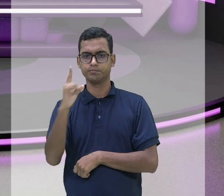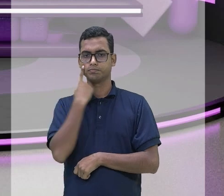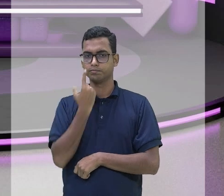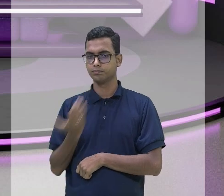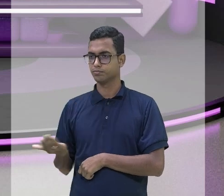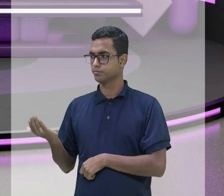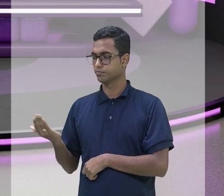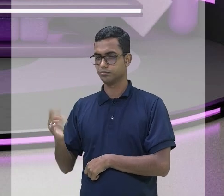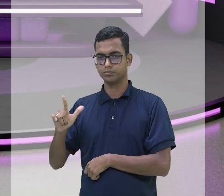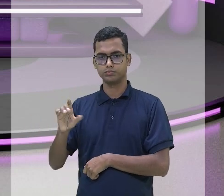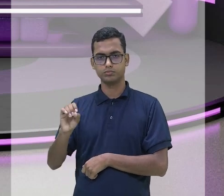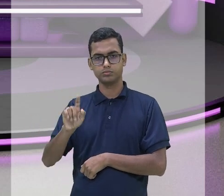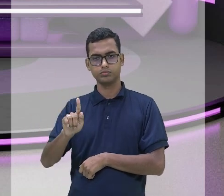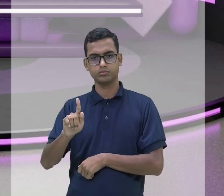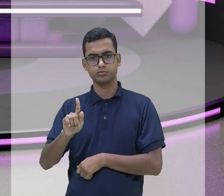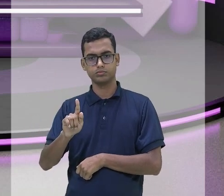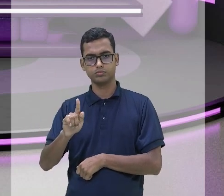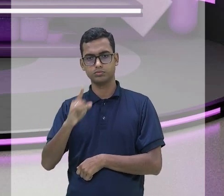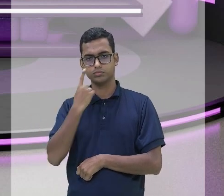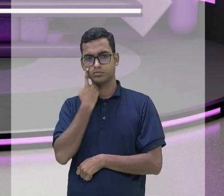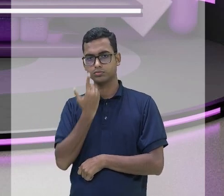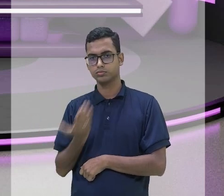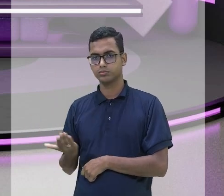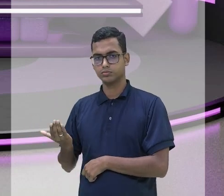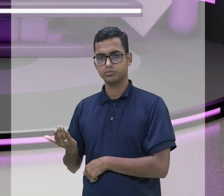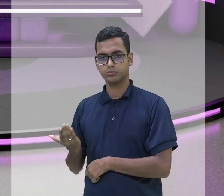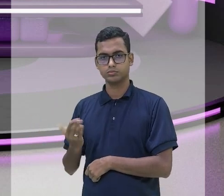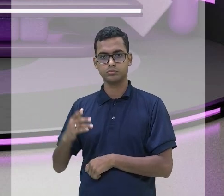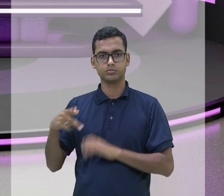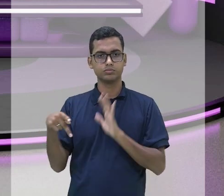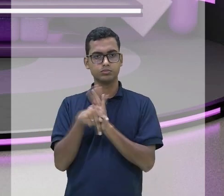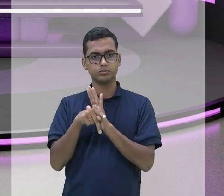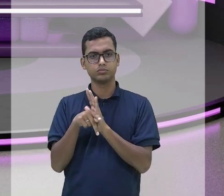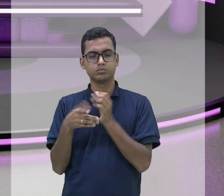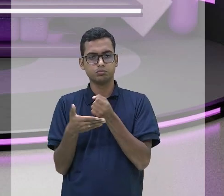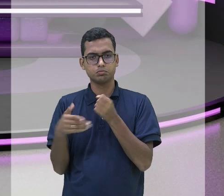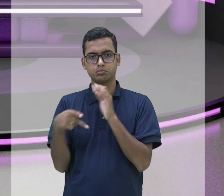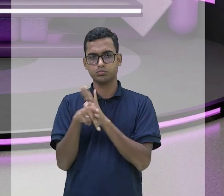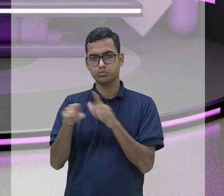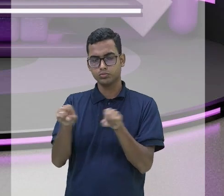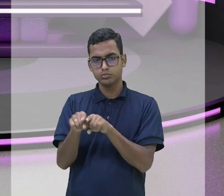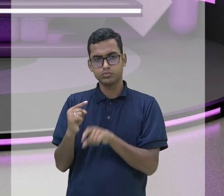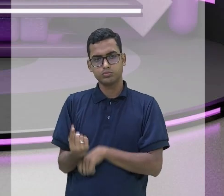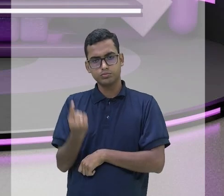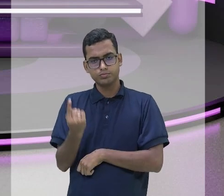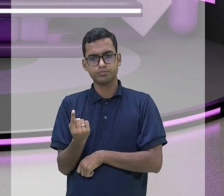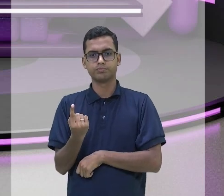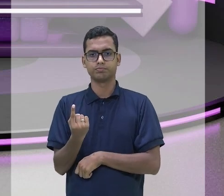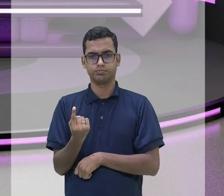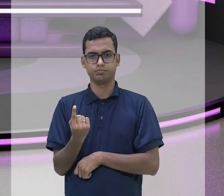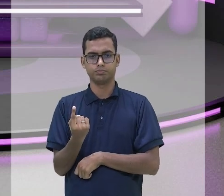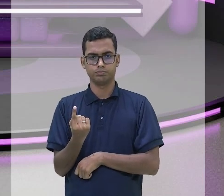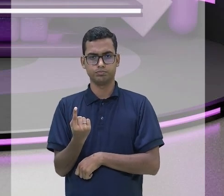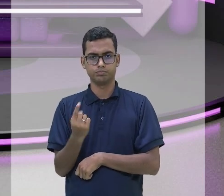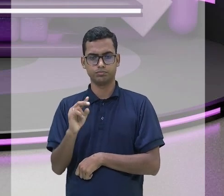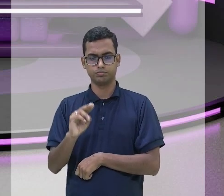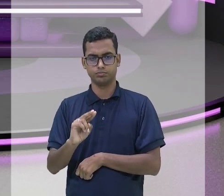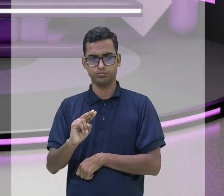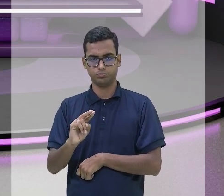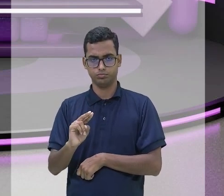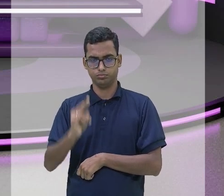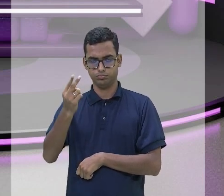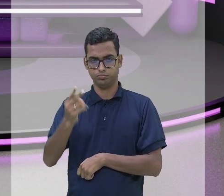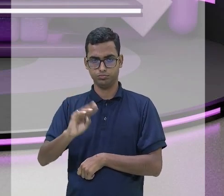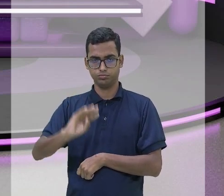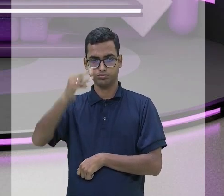igual a logaritmo de x na base 1 sobre 4. Essa base aí, ela é menor do que 1. Quando a gente divide 1 sobre 4,